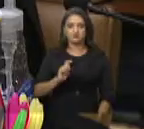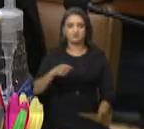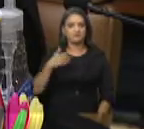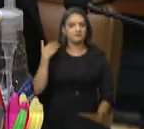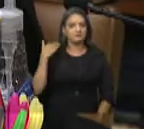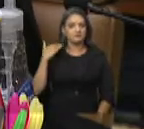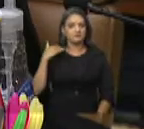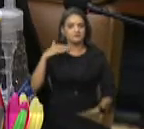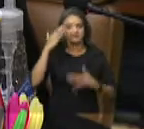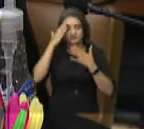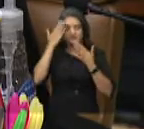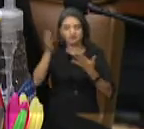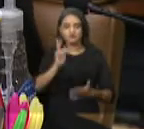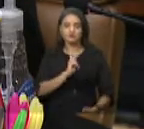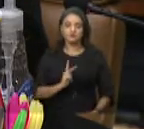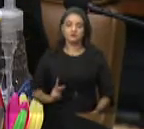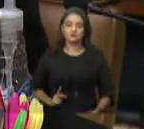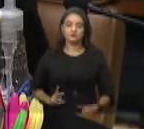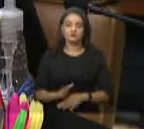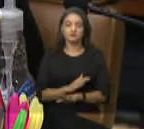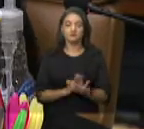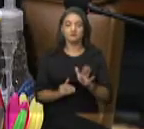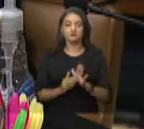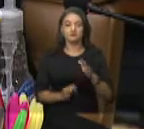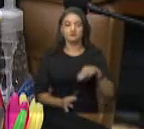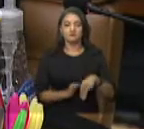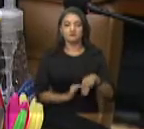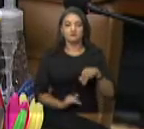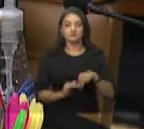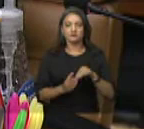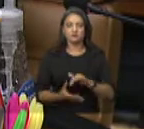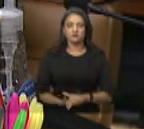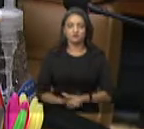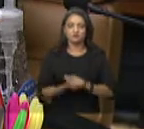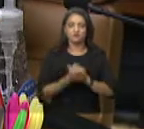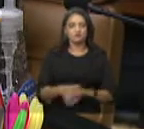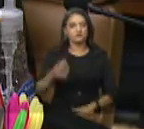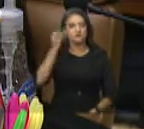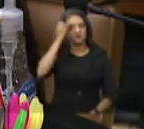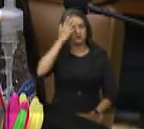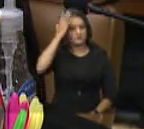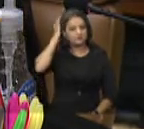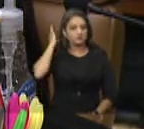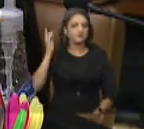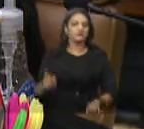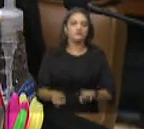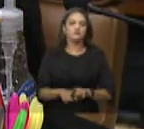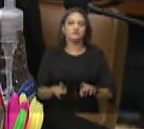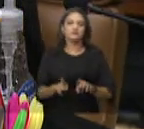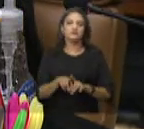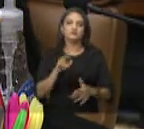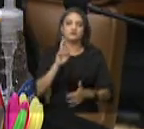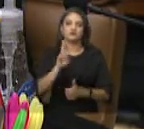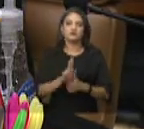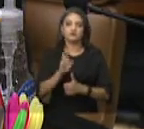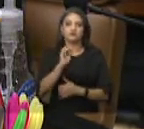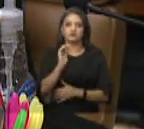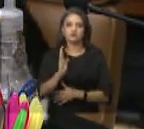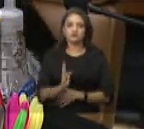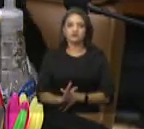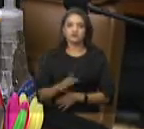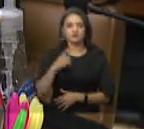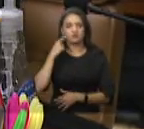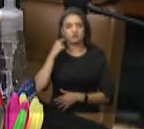que cumprimento na pessoa do relator deste caso Ministro Luiz fux o senhor procurador-geral da República senhor dos Advogados